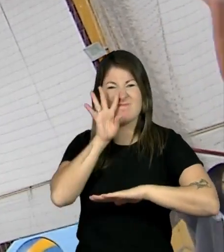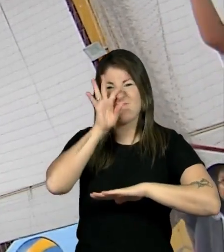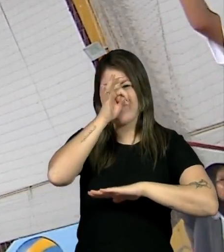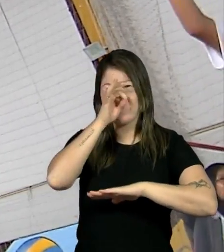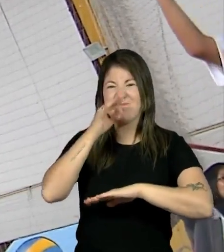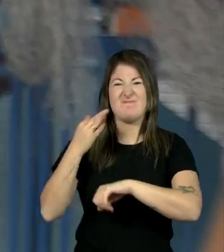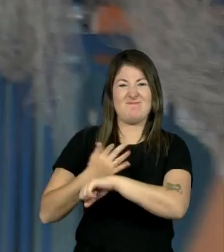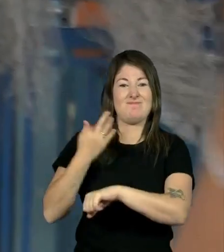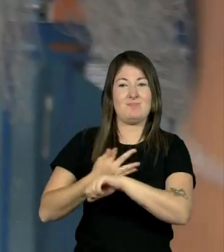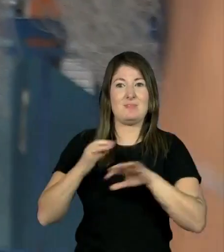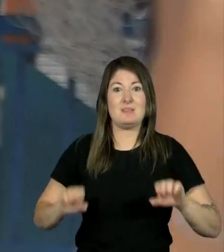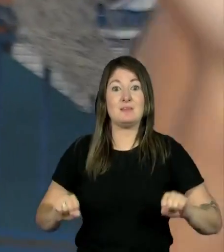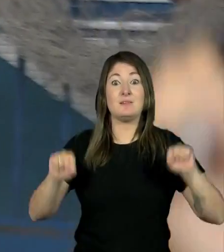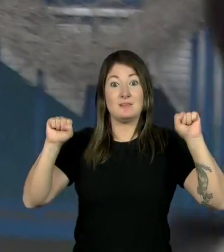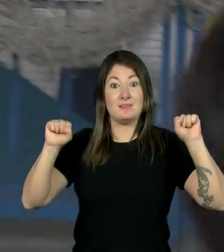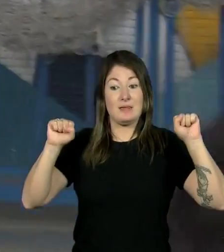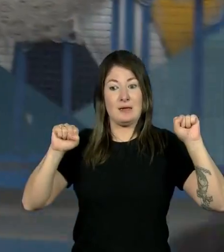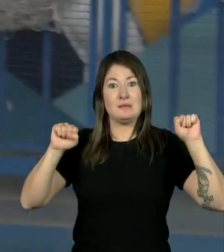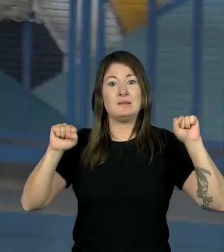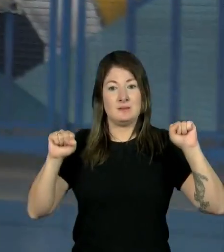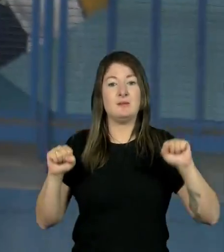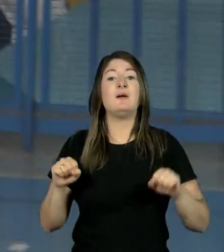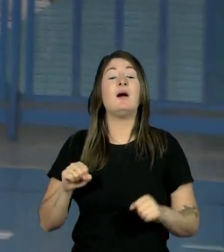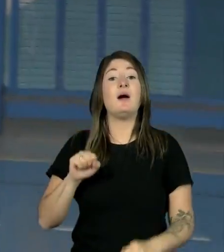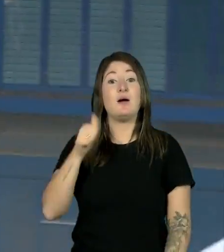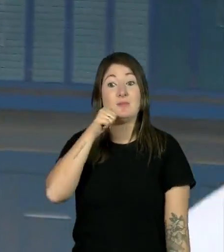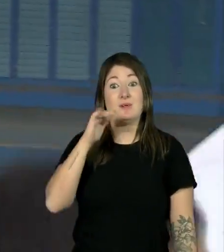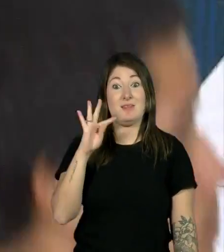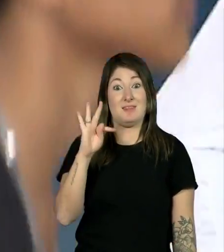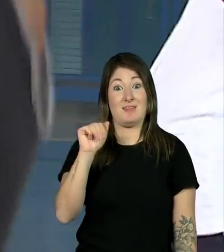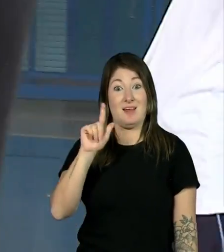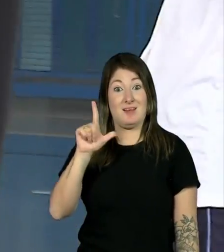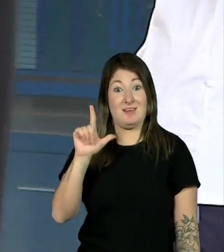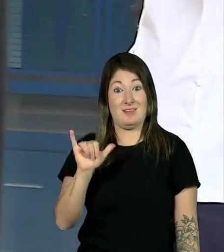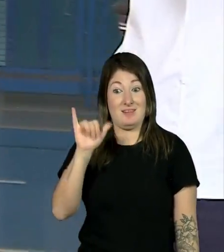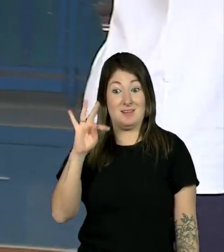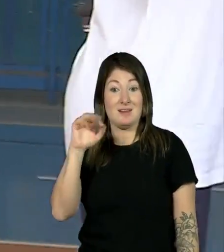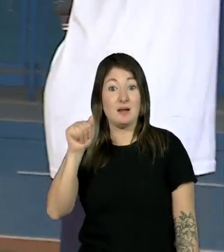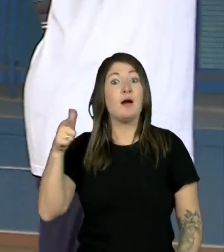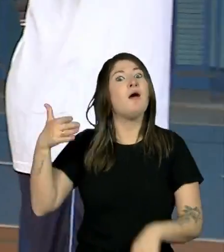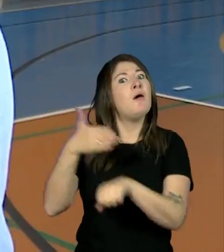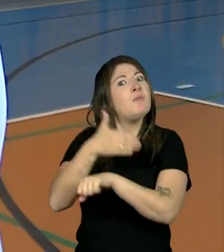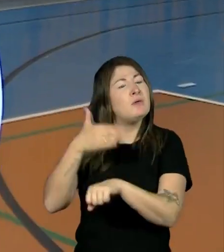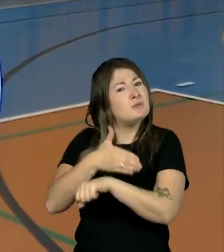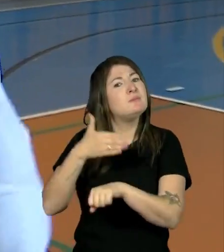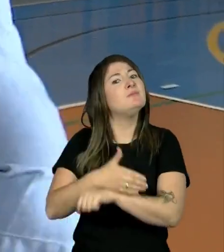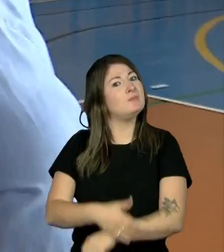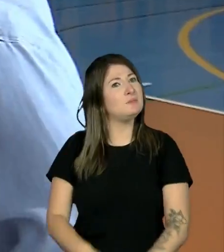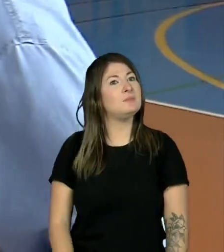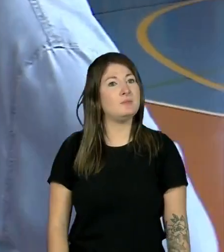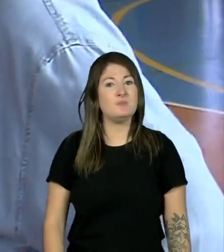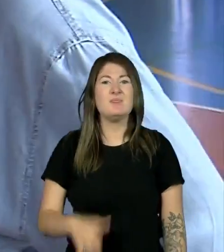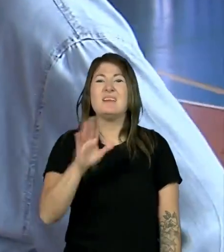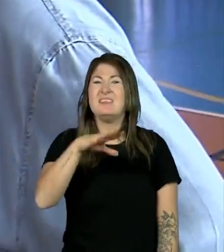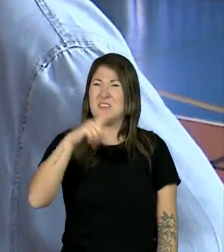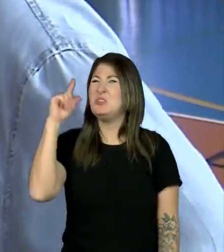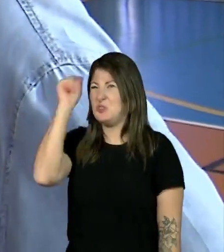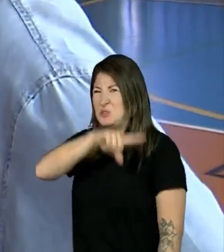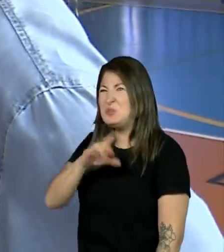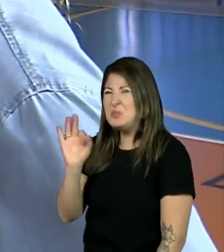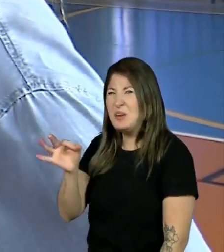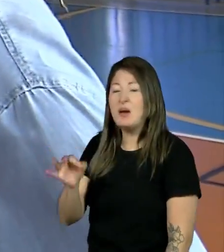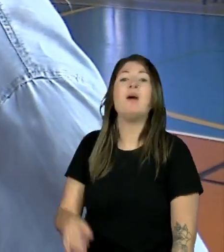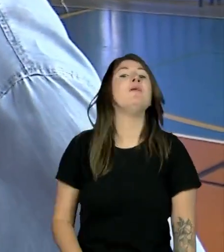barra. Thalita foi uma das alunas a participar da aula experimental. Difícil, né? Muito, tem que ter